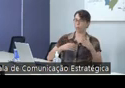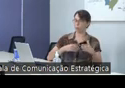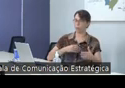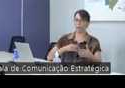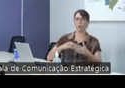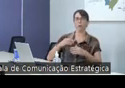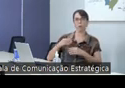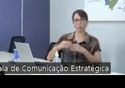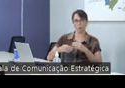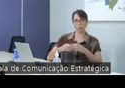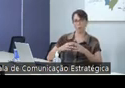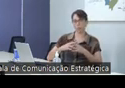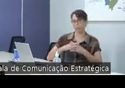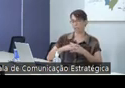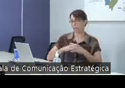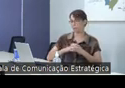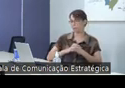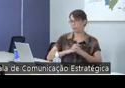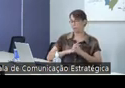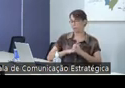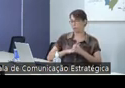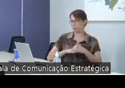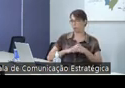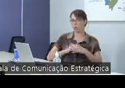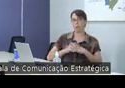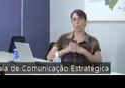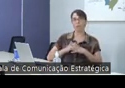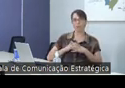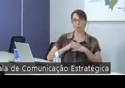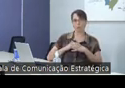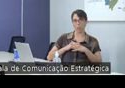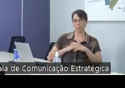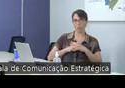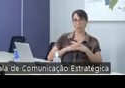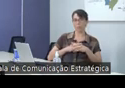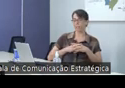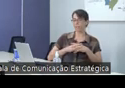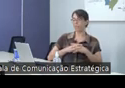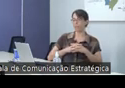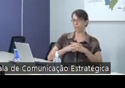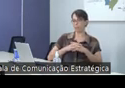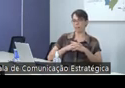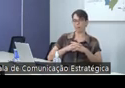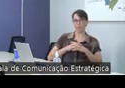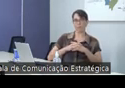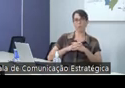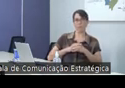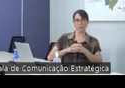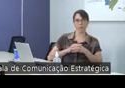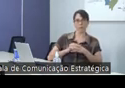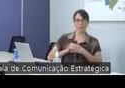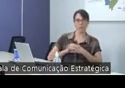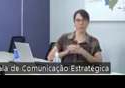histórico do sistema laudo histórico de dispensação do ciclón que que nós encontramos das 33 crianças